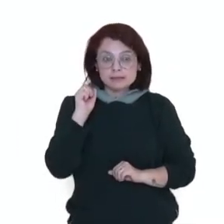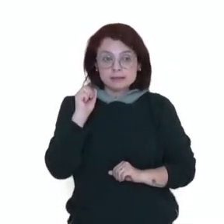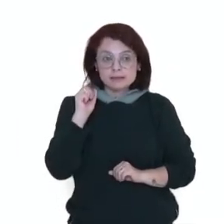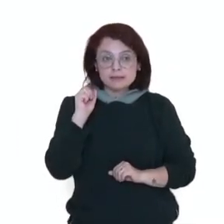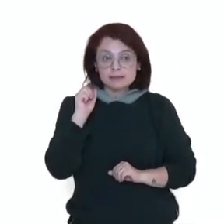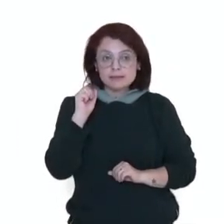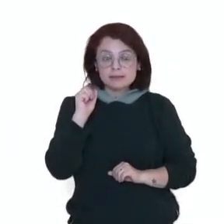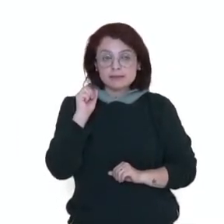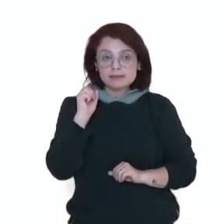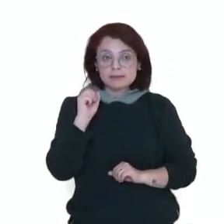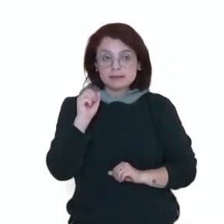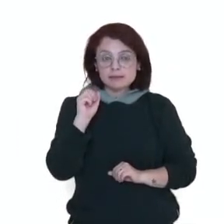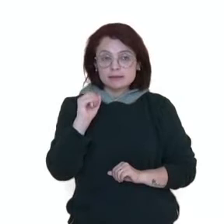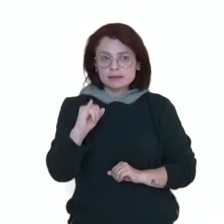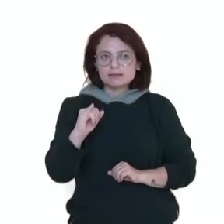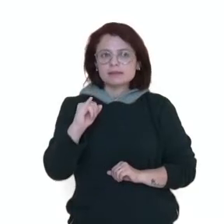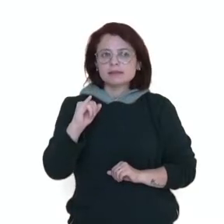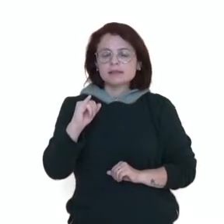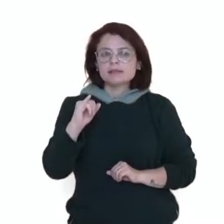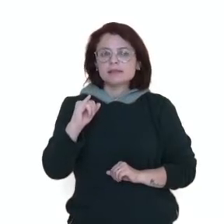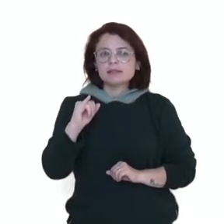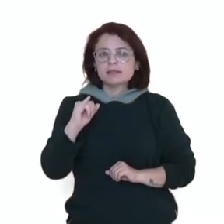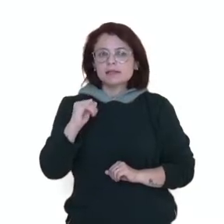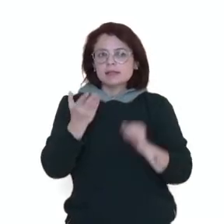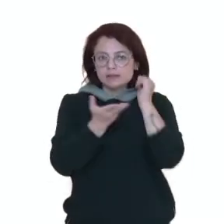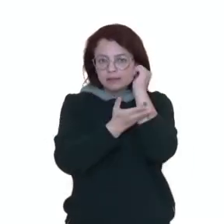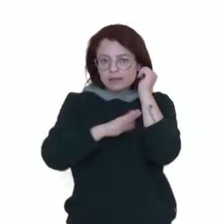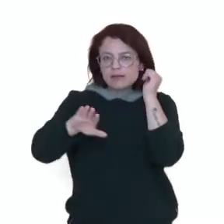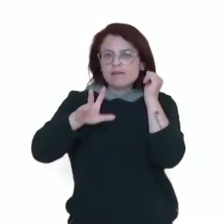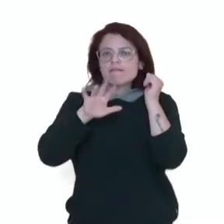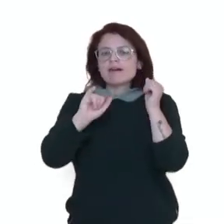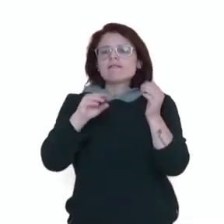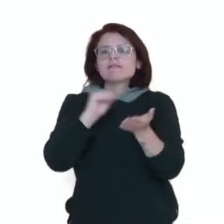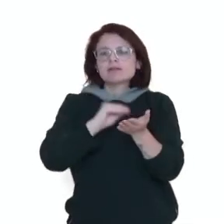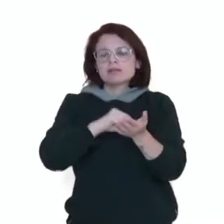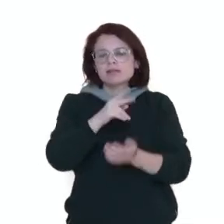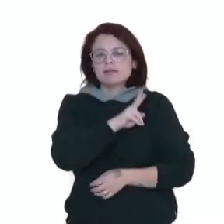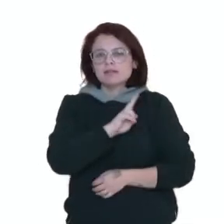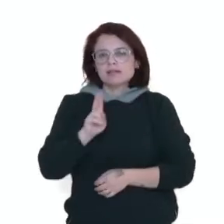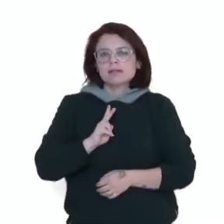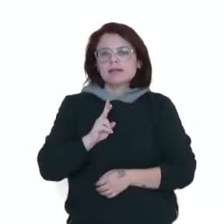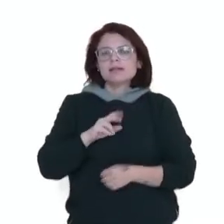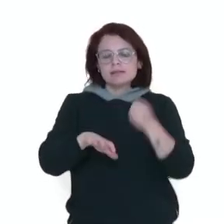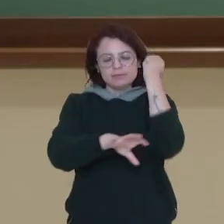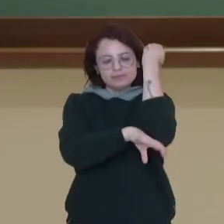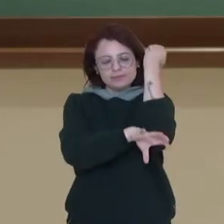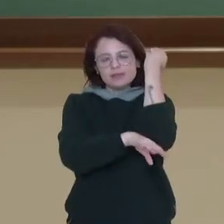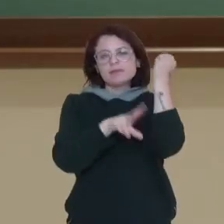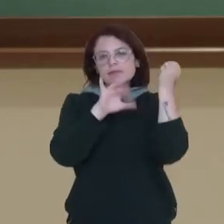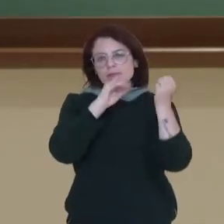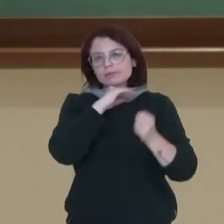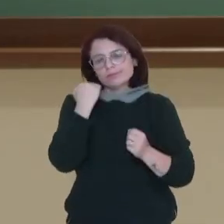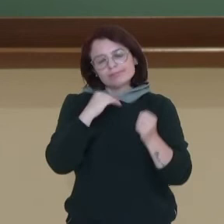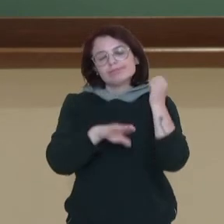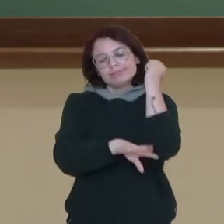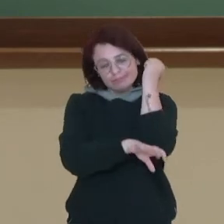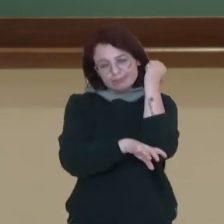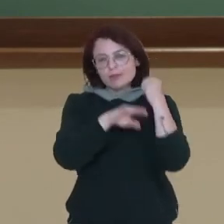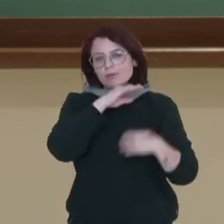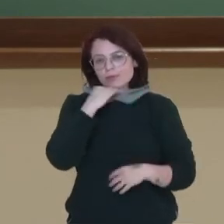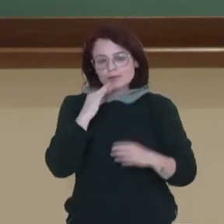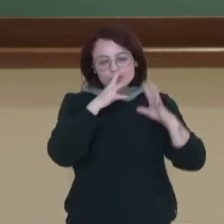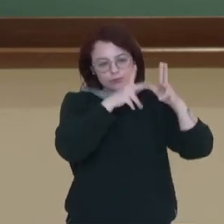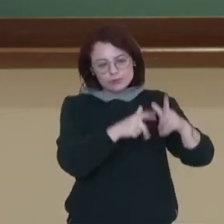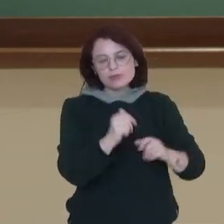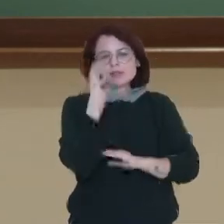realizado no caule principal, a falta de suprimentos vai provocar a morte das raízes e, claro, uma vez que as raízes morreram, o resto da